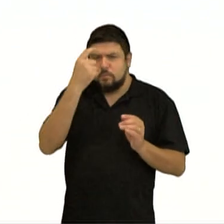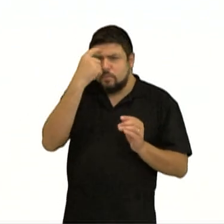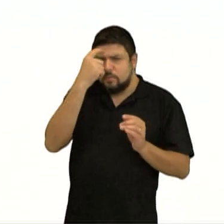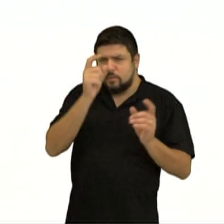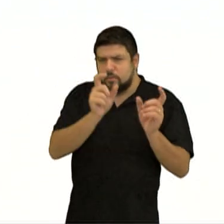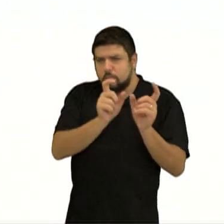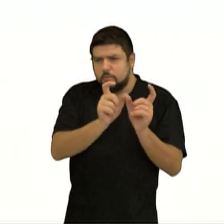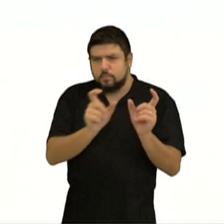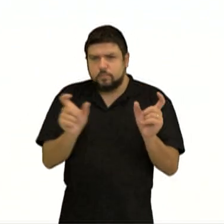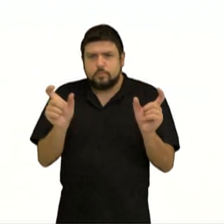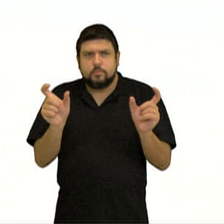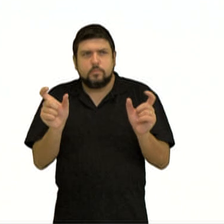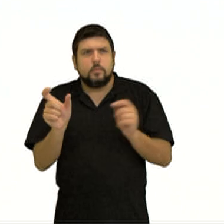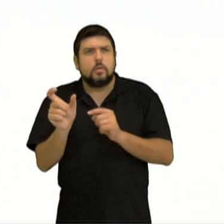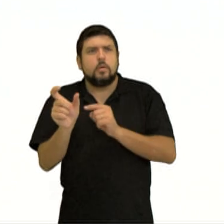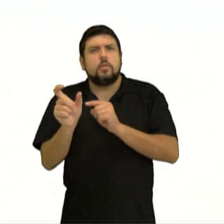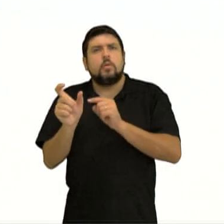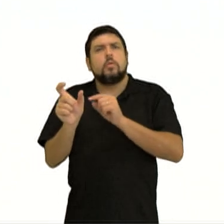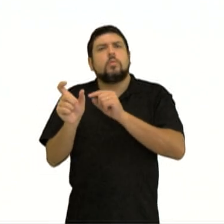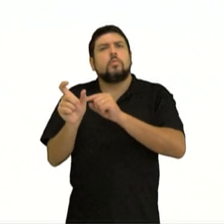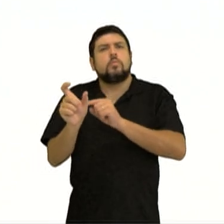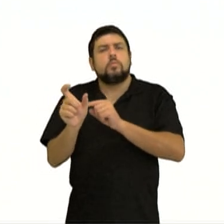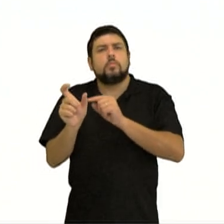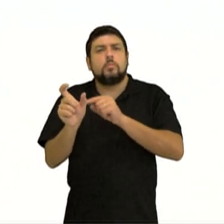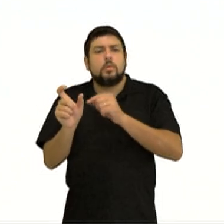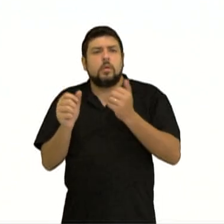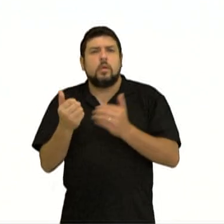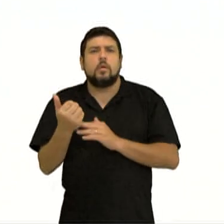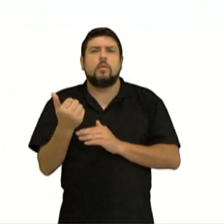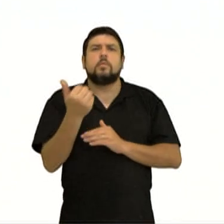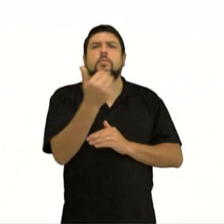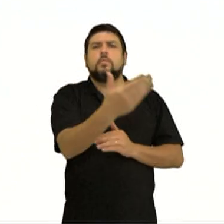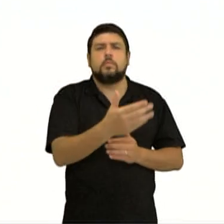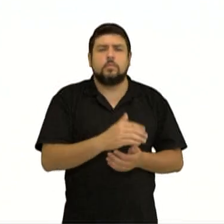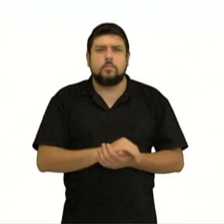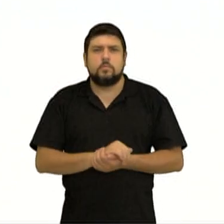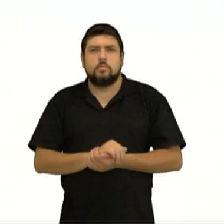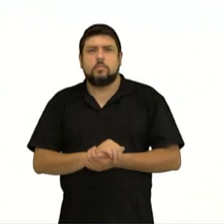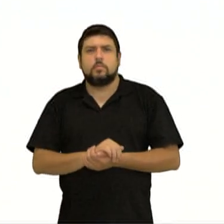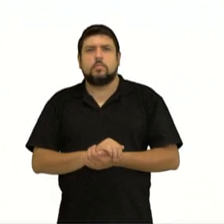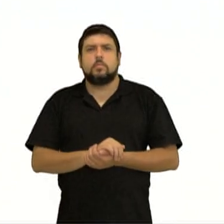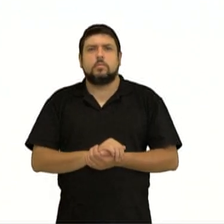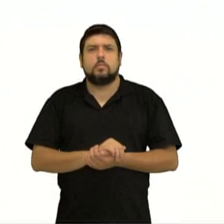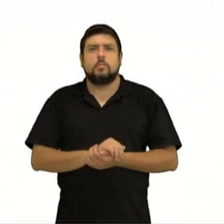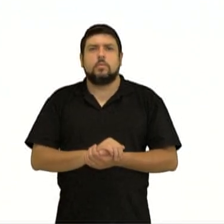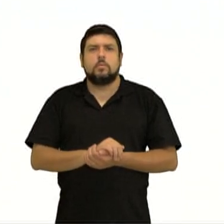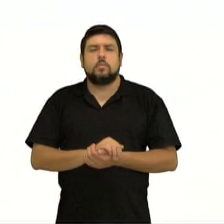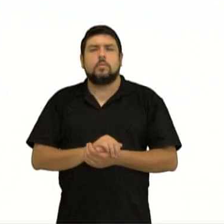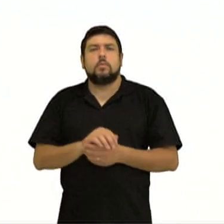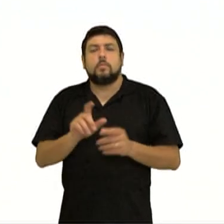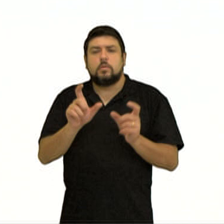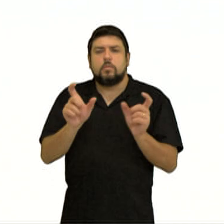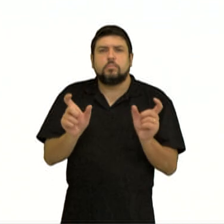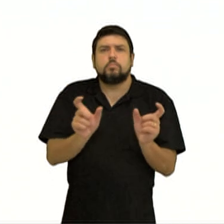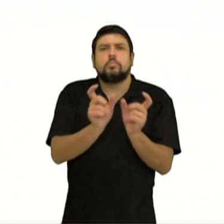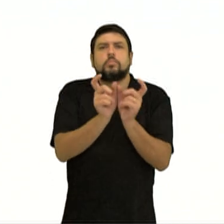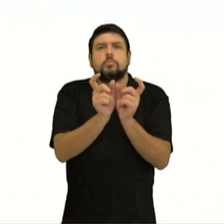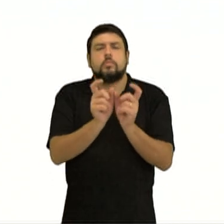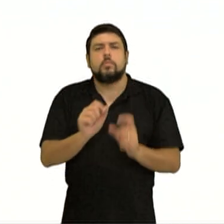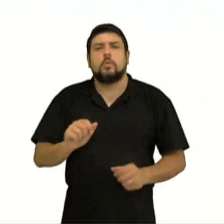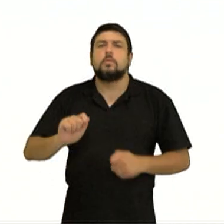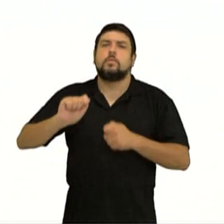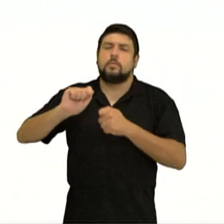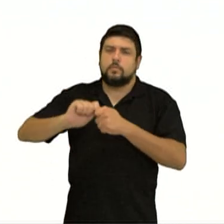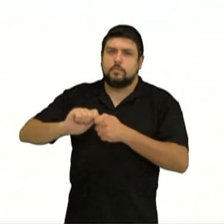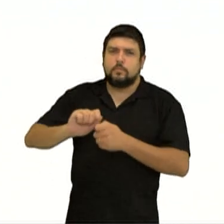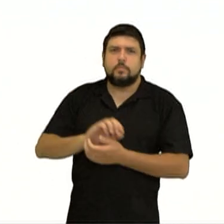preposição de lugar, às vezes tem a ideia de algo que esteja fora. Juntou e formou o phrasal verb, carry out, executar, tá?